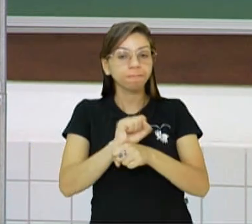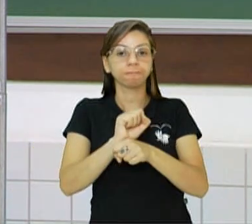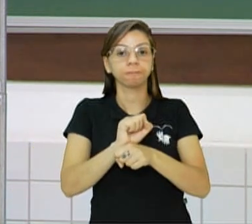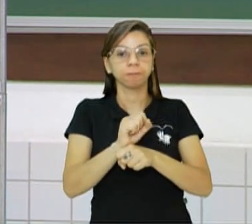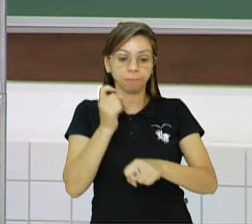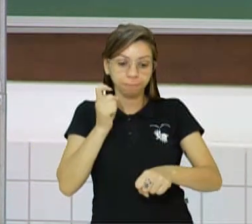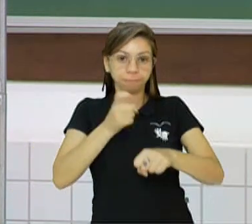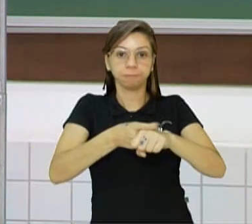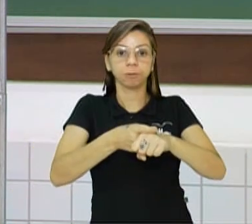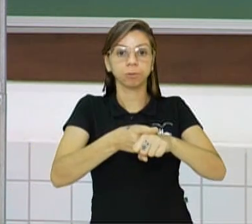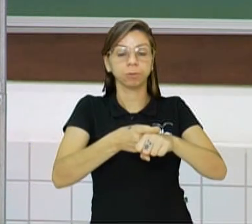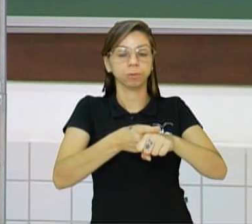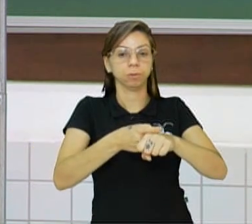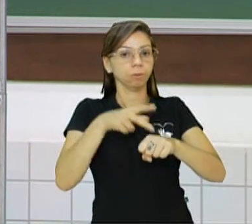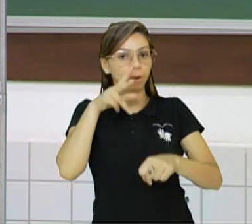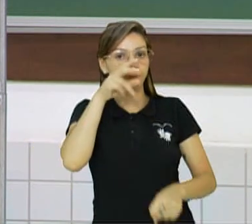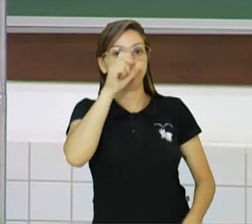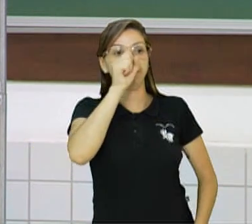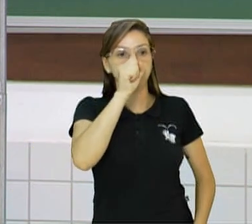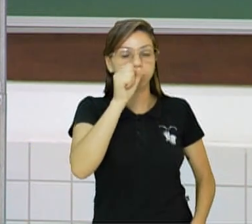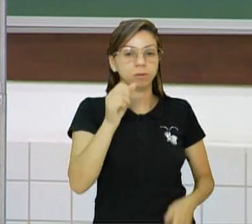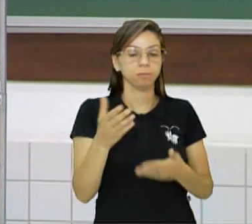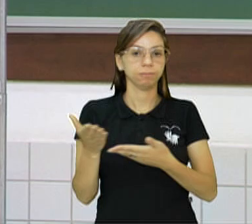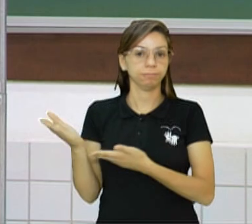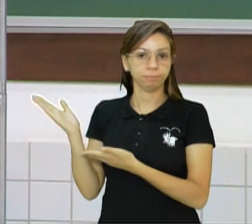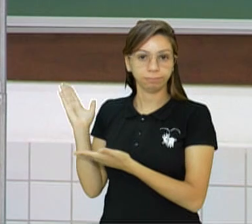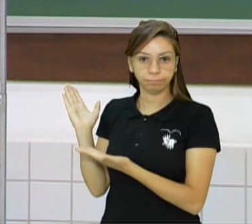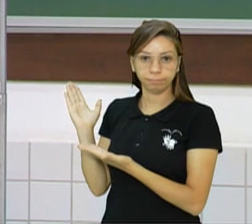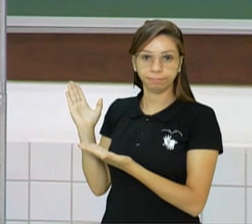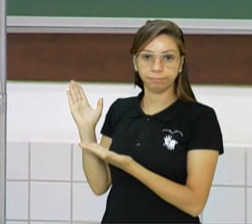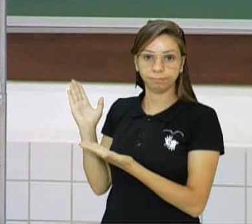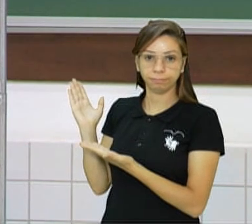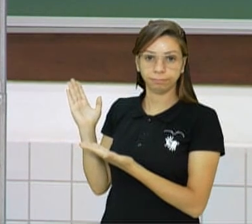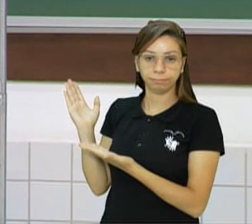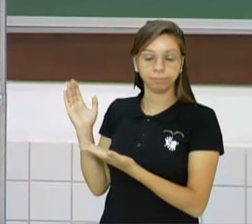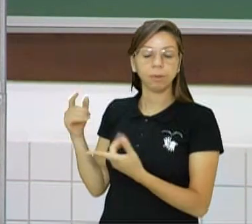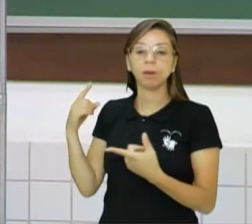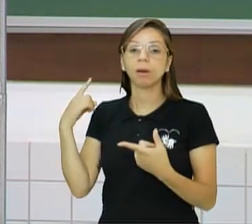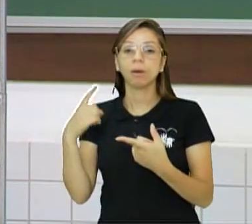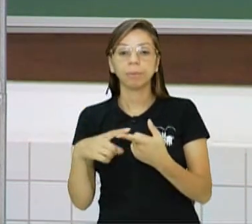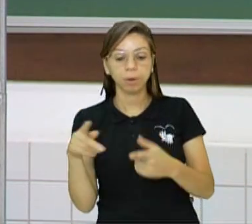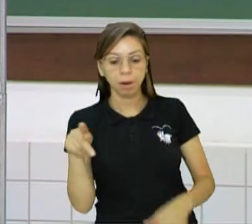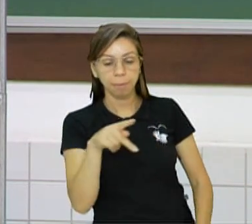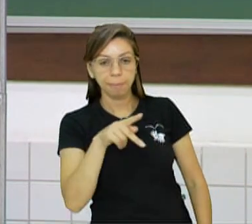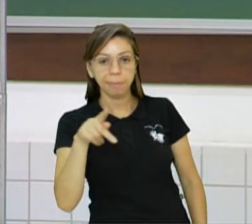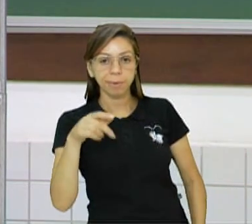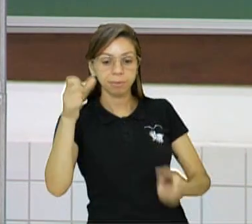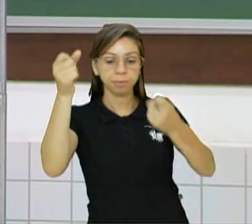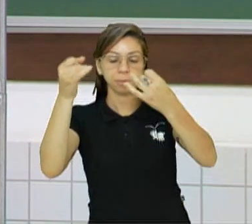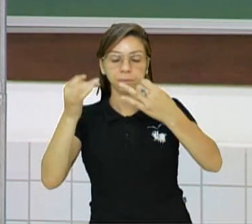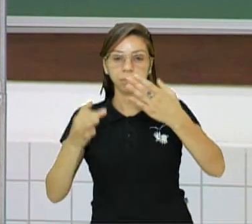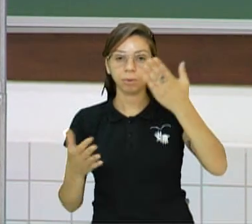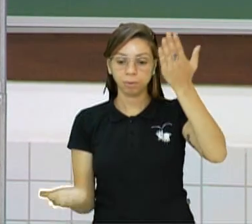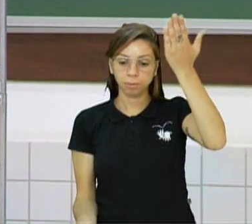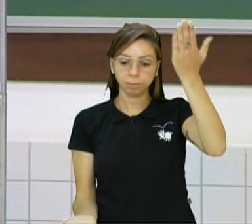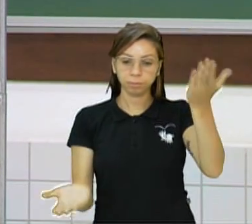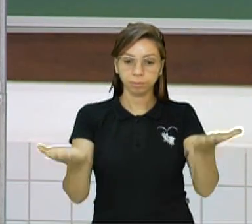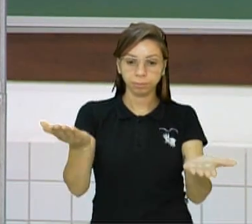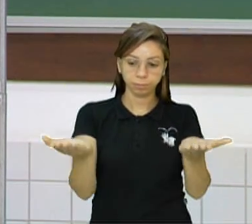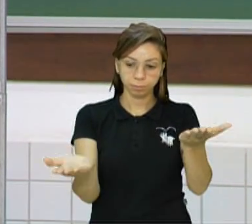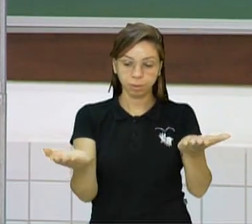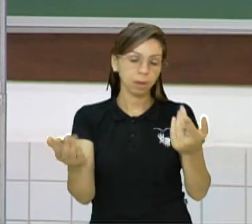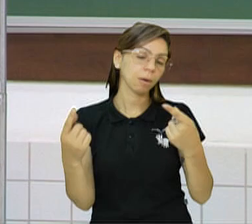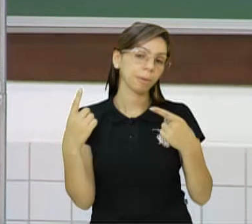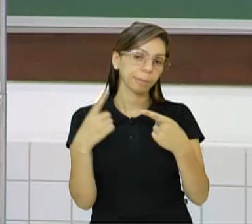o nosso cubo e deixar ele nesse formato. Tá bom? E o porquê que a prof falou das proporções? Porque